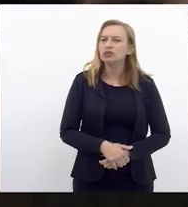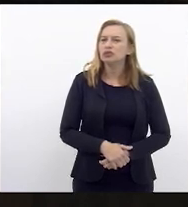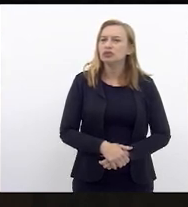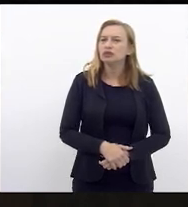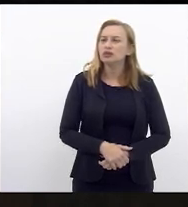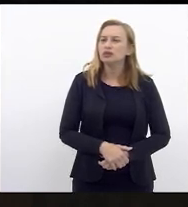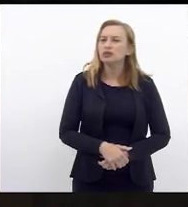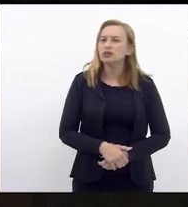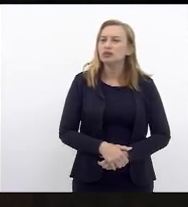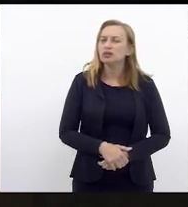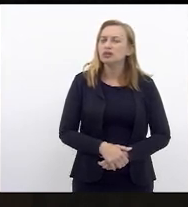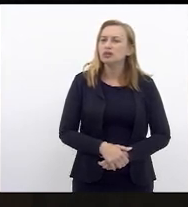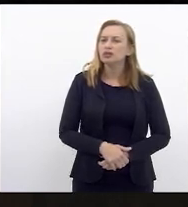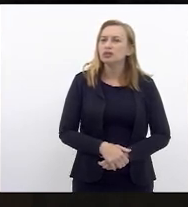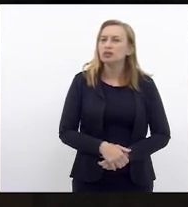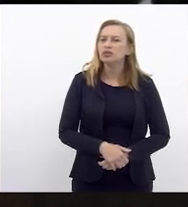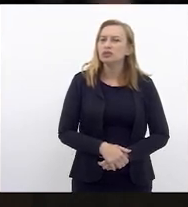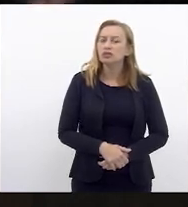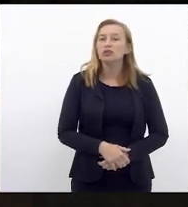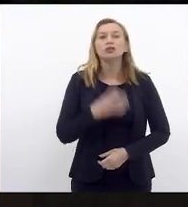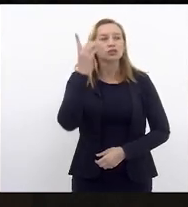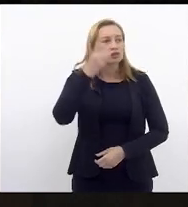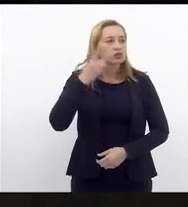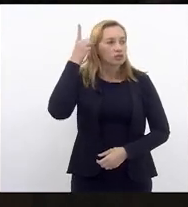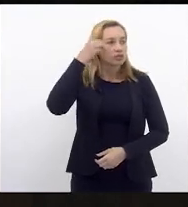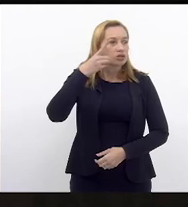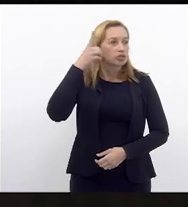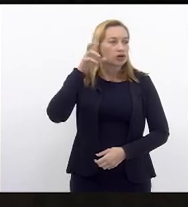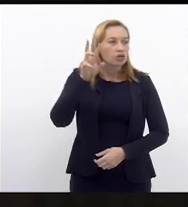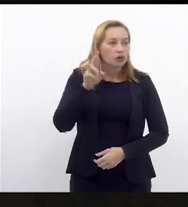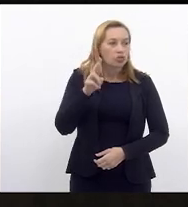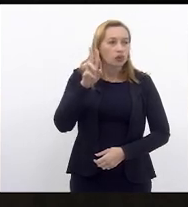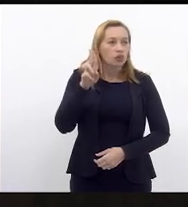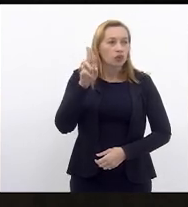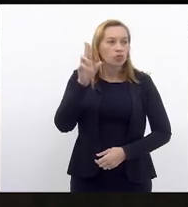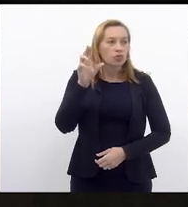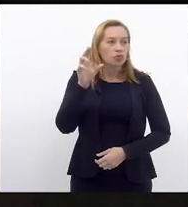Consignado já, o voto sim. Deputado Rubens Montempo.